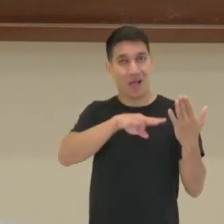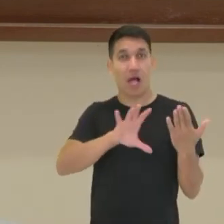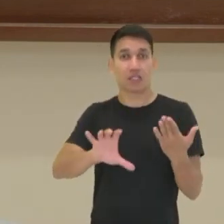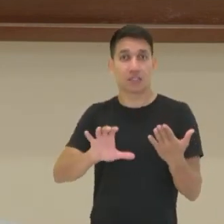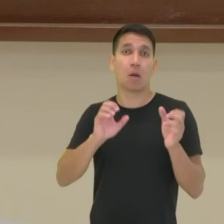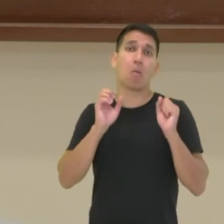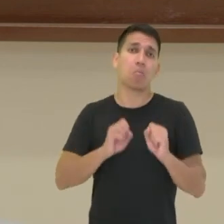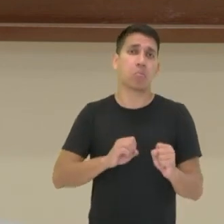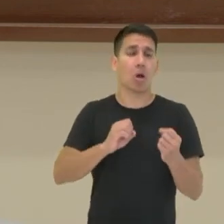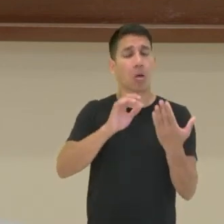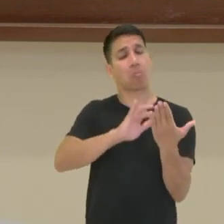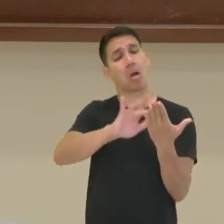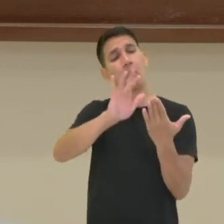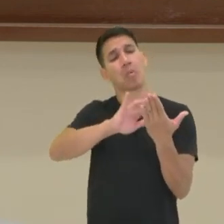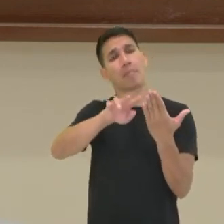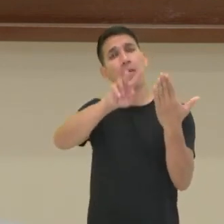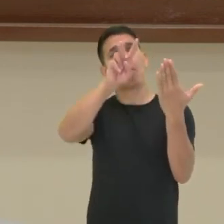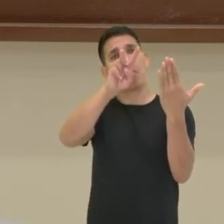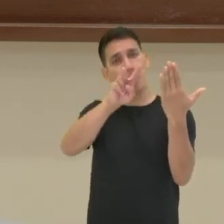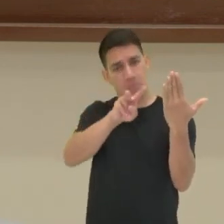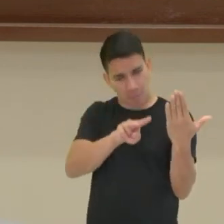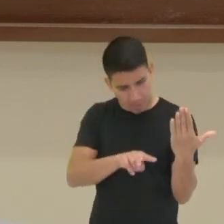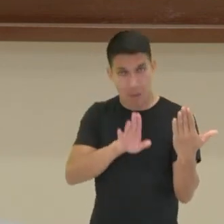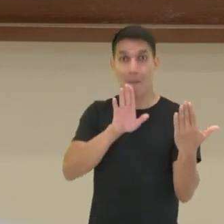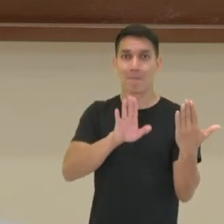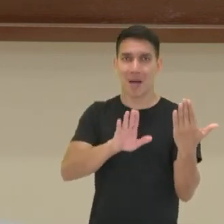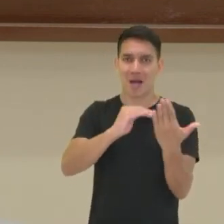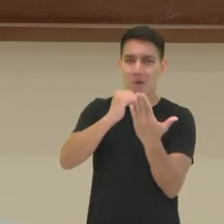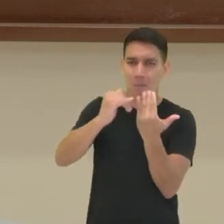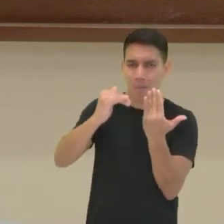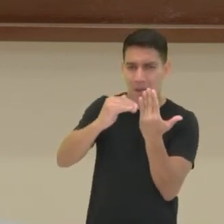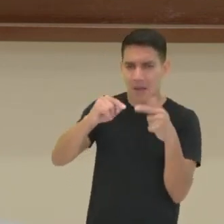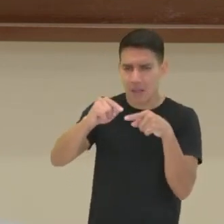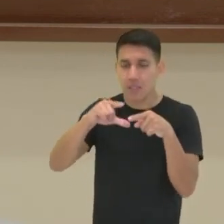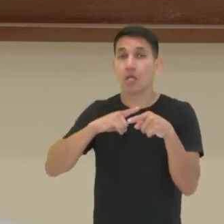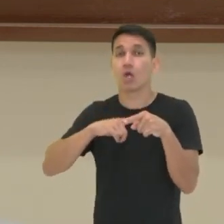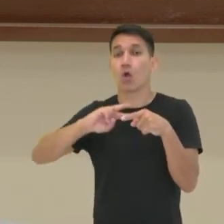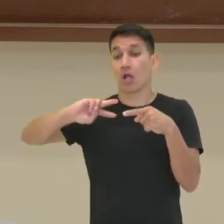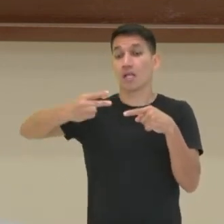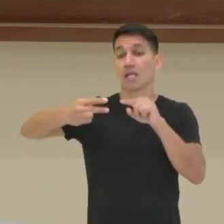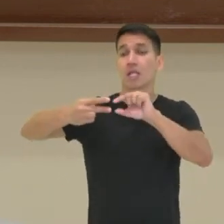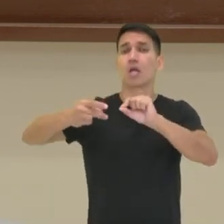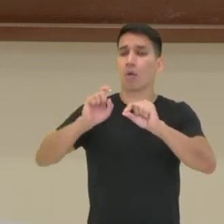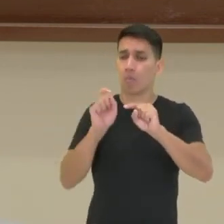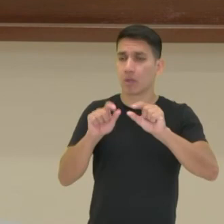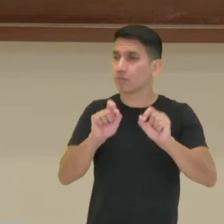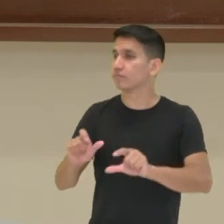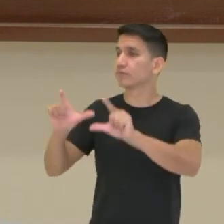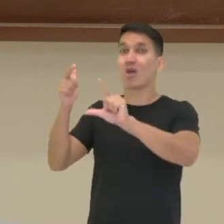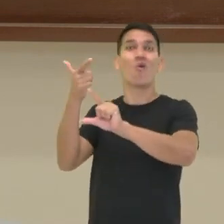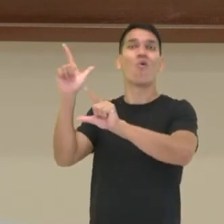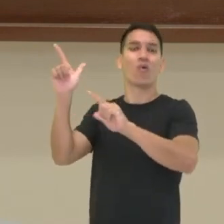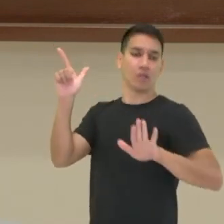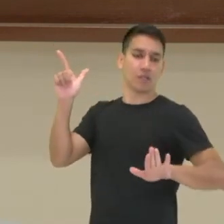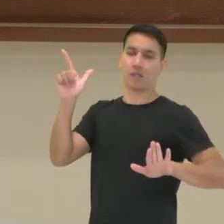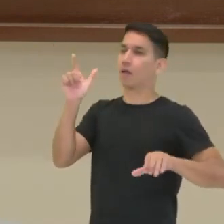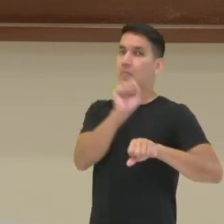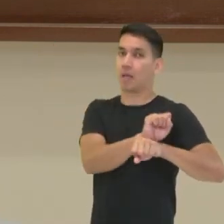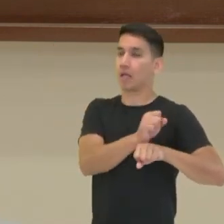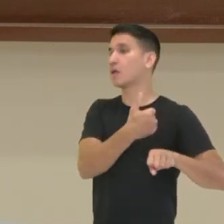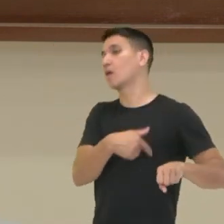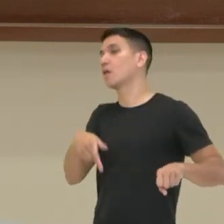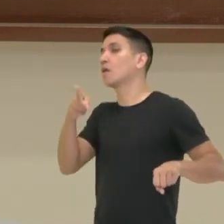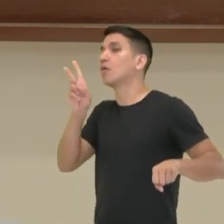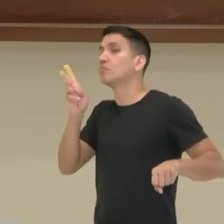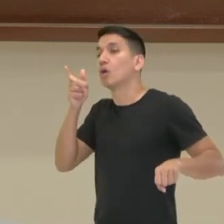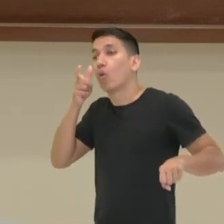até ler na sequência, mas aparece no meio lá um linkzinho, ou um hiperlink. Você clica, vai para outra página. A partir dali você se